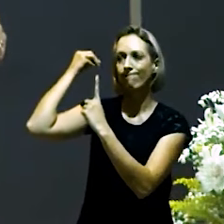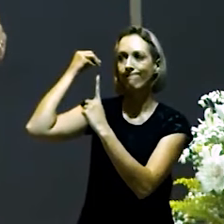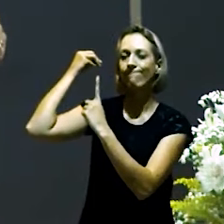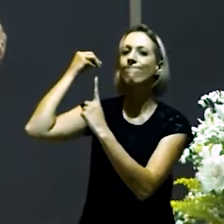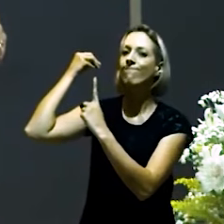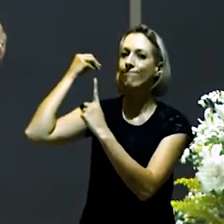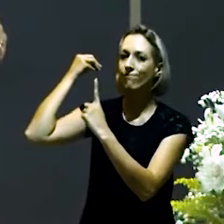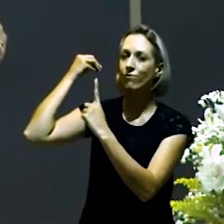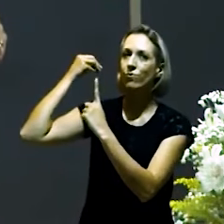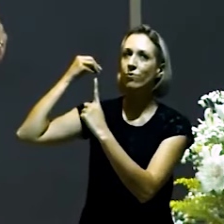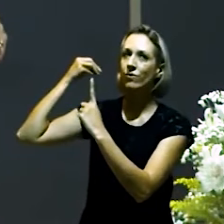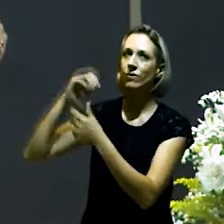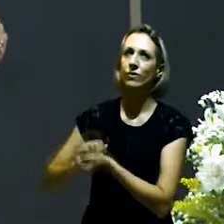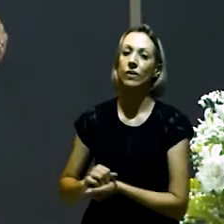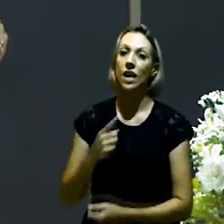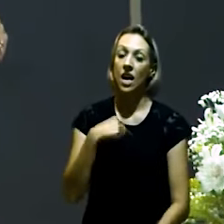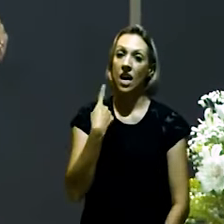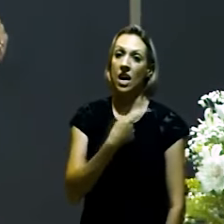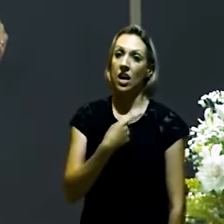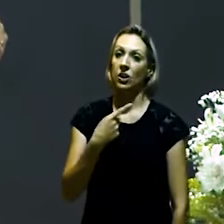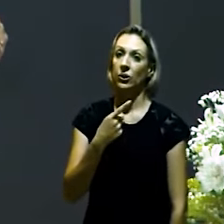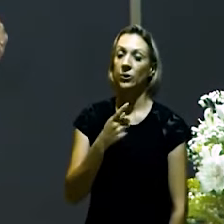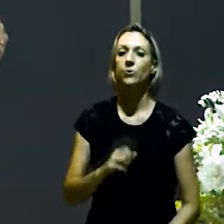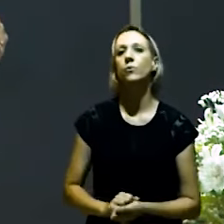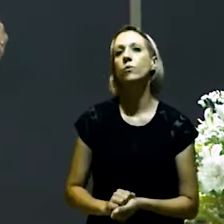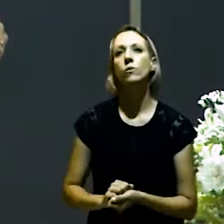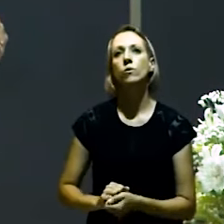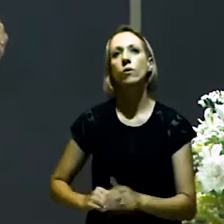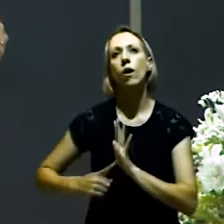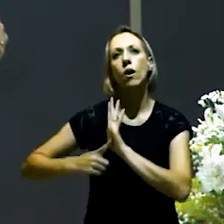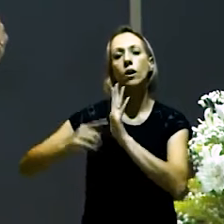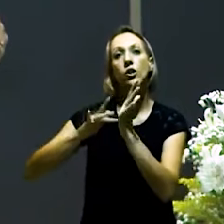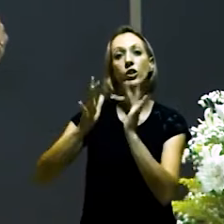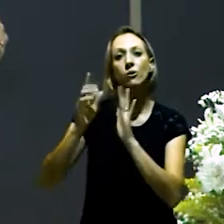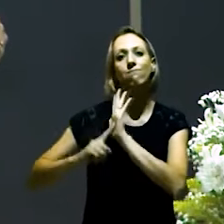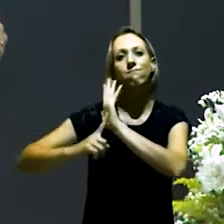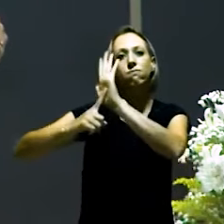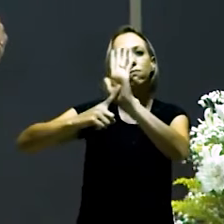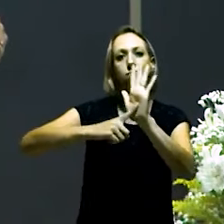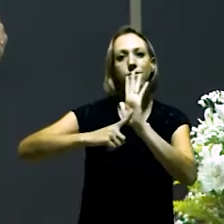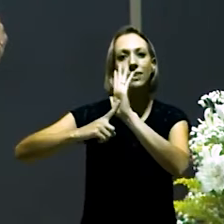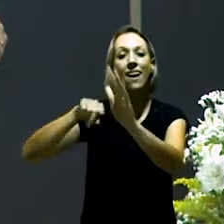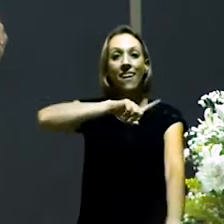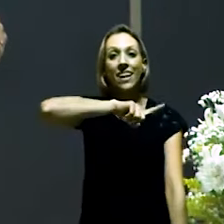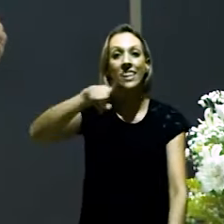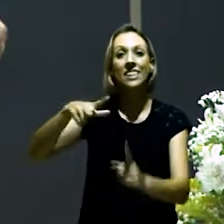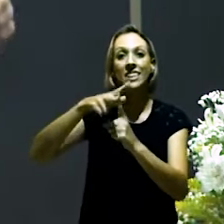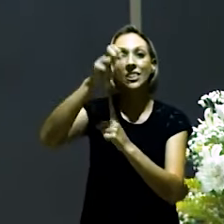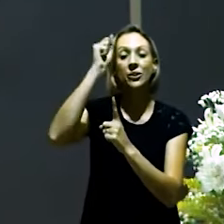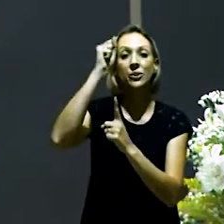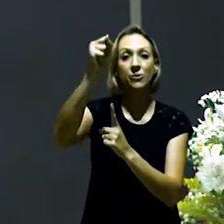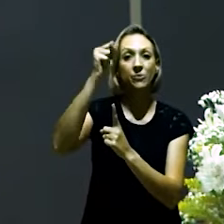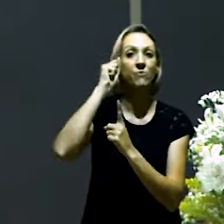Nós somos o desfile de Cristo. Nós somos o triunfo de Cristo. Nós somos o troféu que Ele